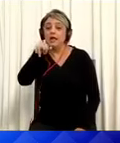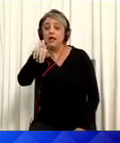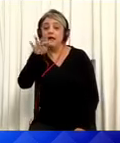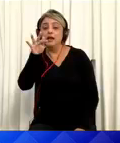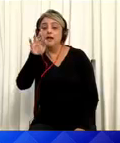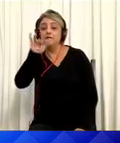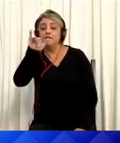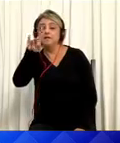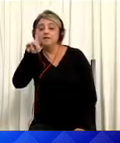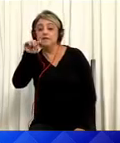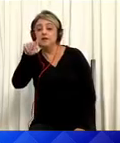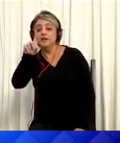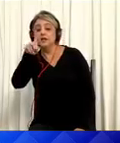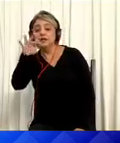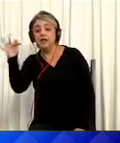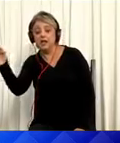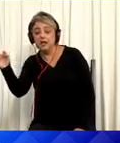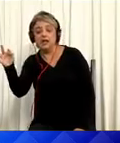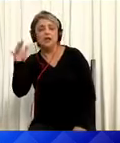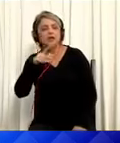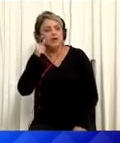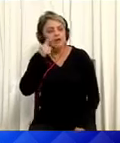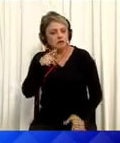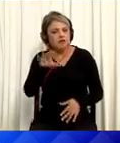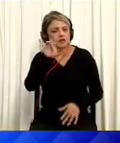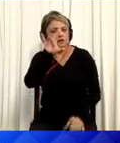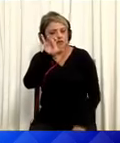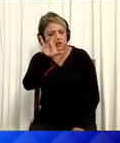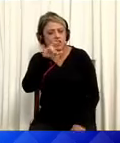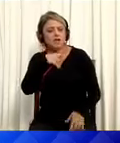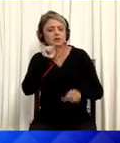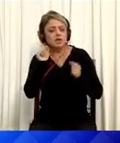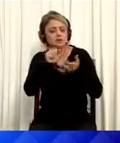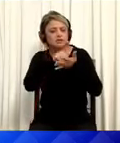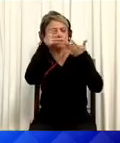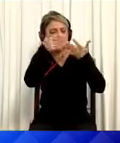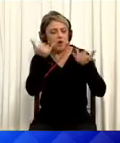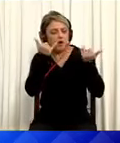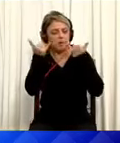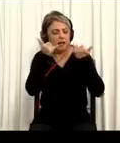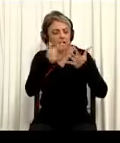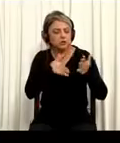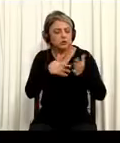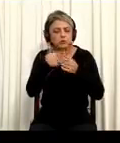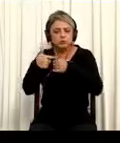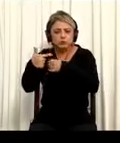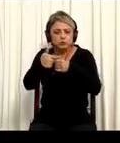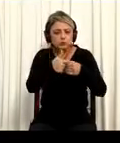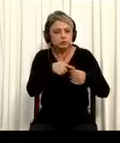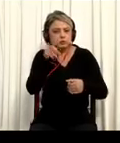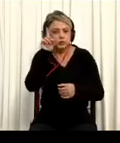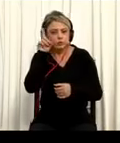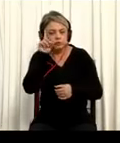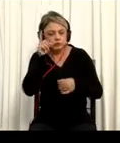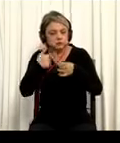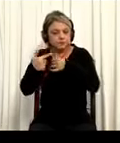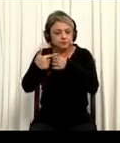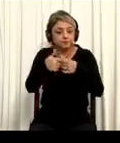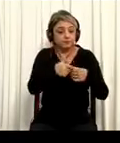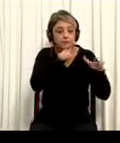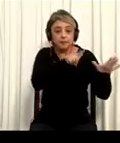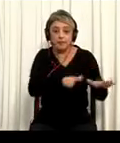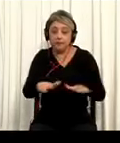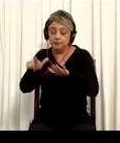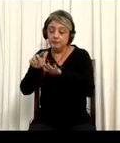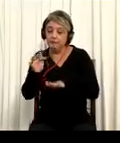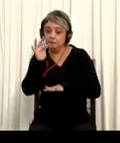a gente vai estar te atualizando, falando as ações que estamos fazendo, em quais cidades vamos estar em cada dia, né? Na semana que vem